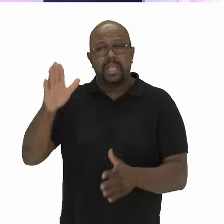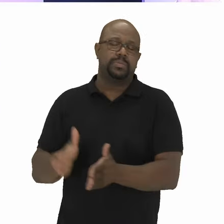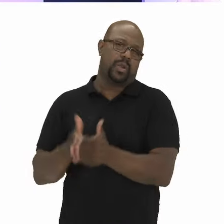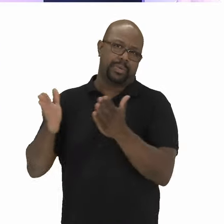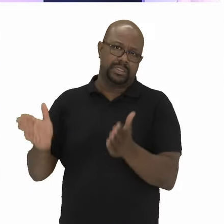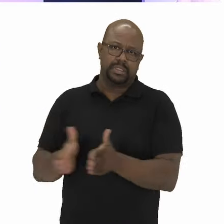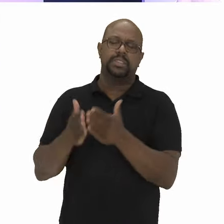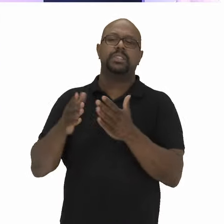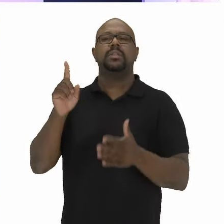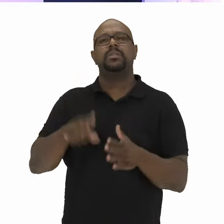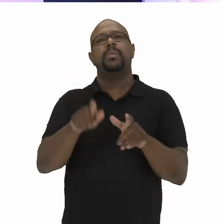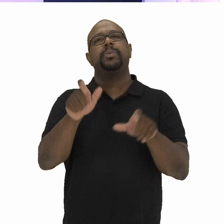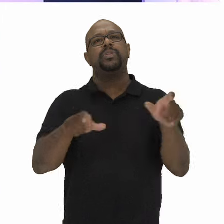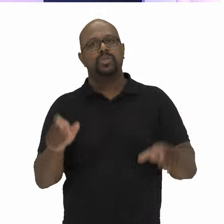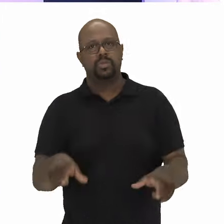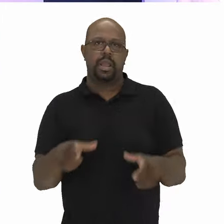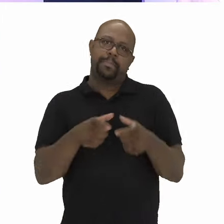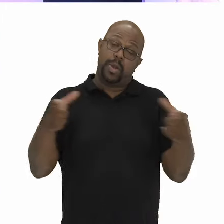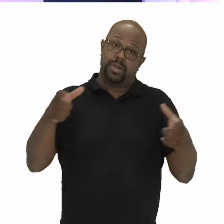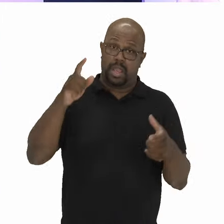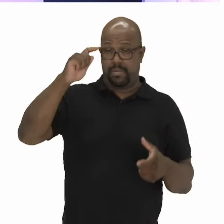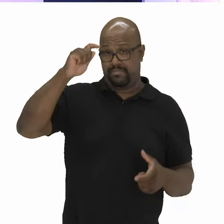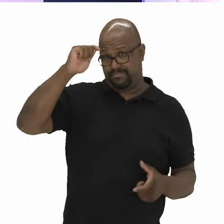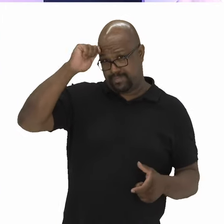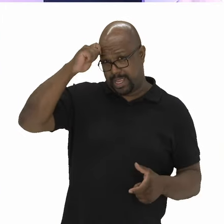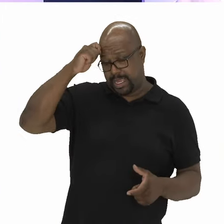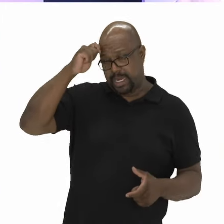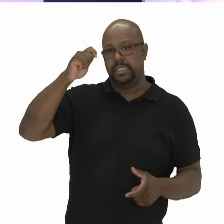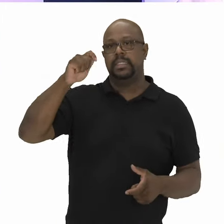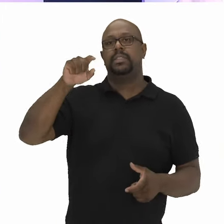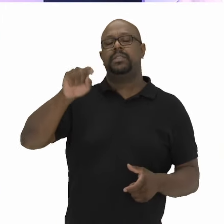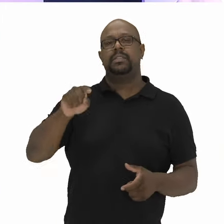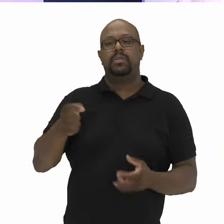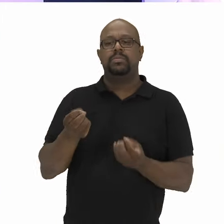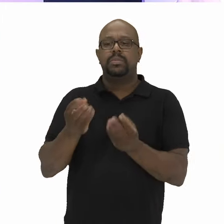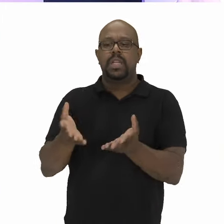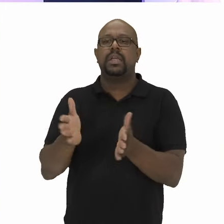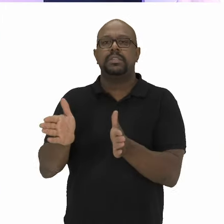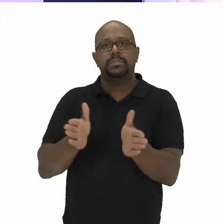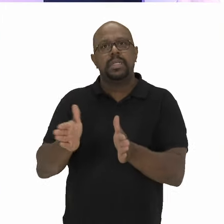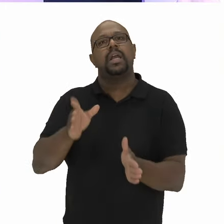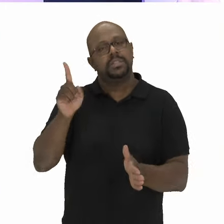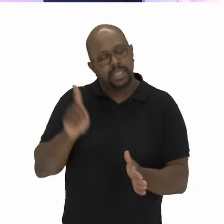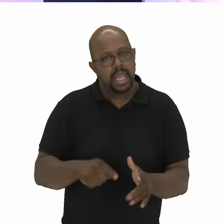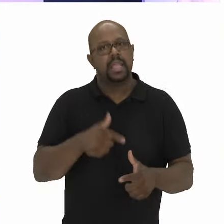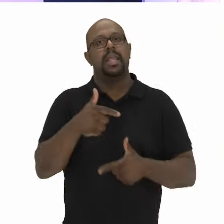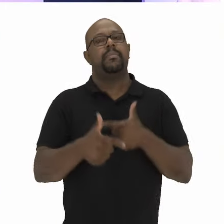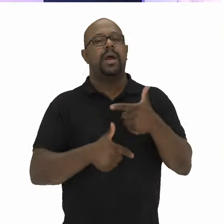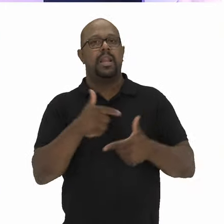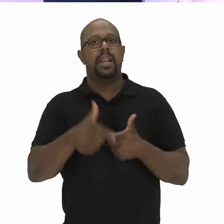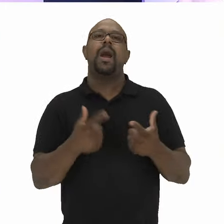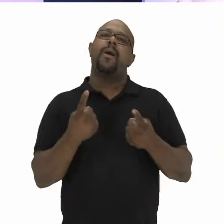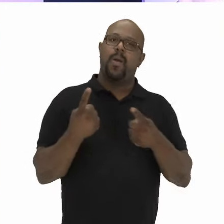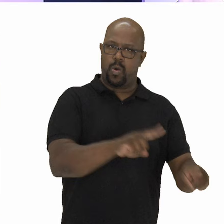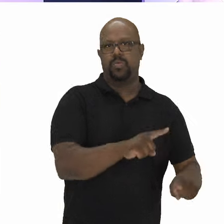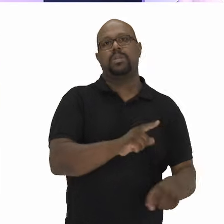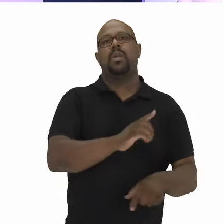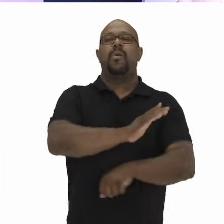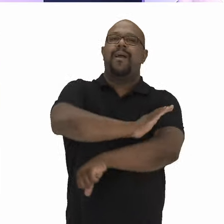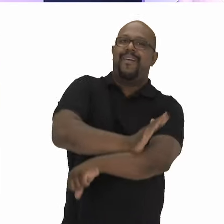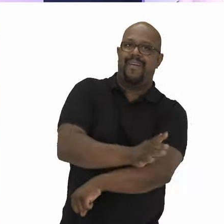mais cdas Então são pessoas em sua maioria negras então oferecer acessibilidade é também trabalhar